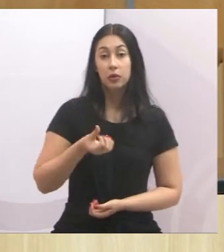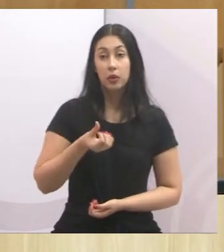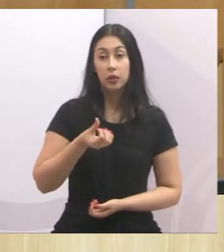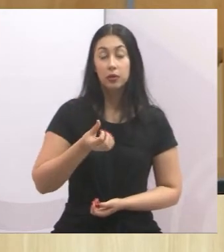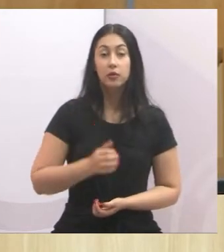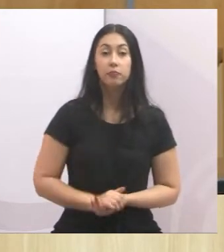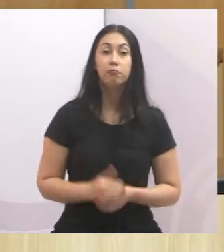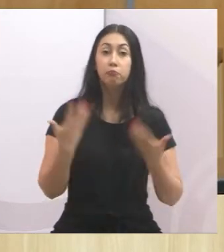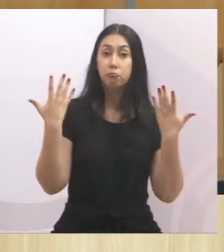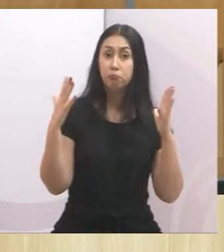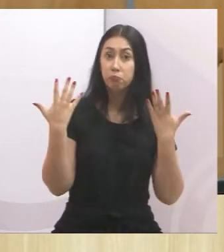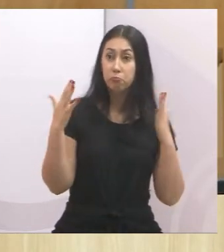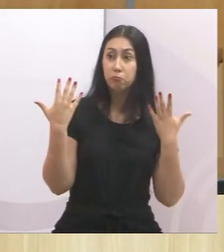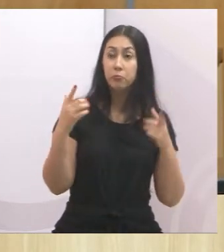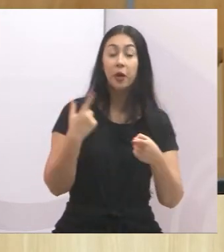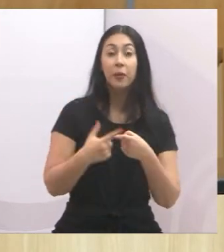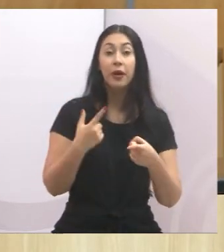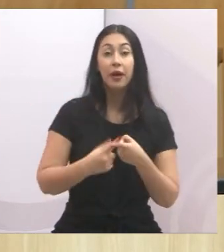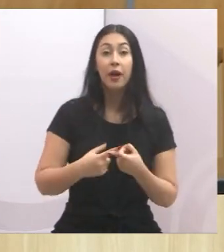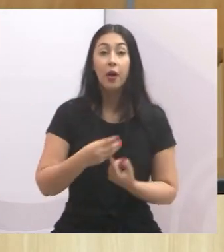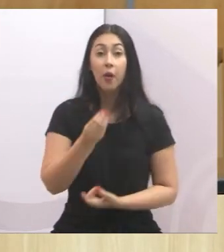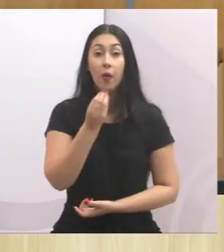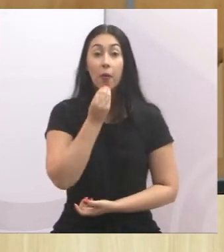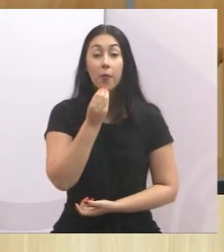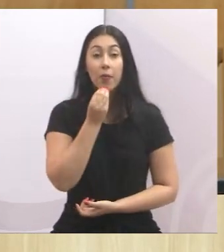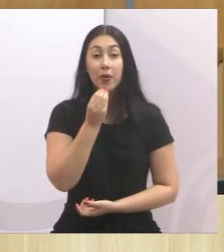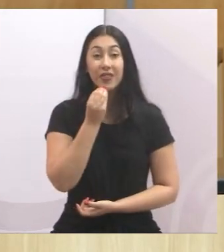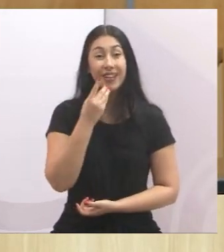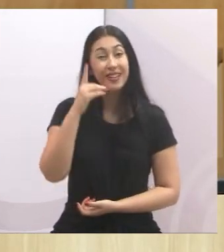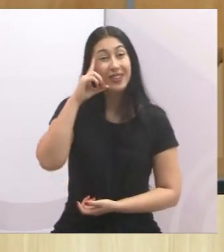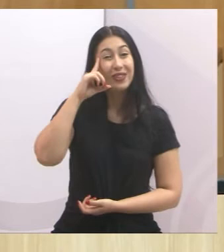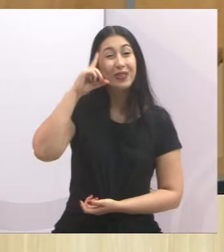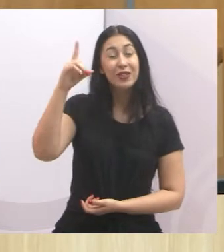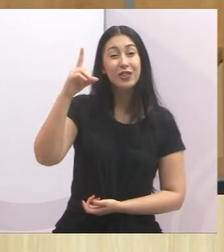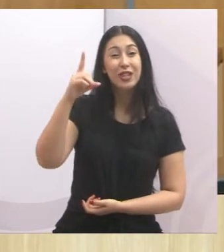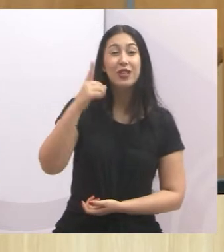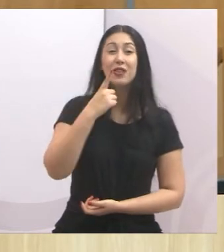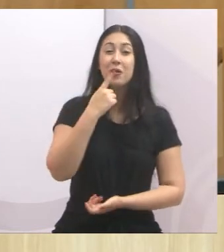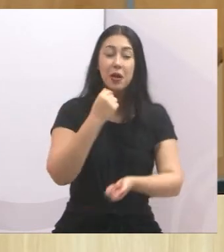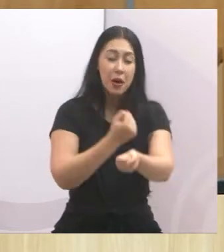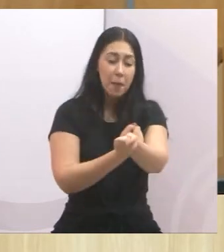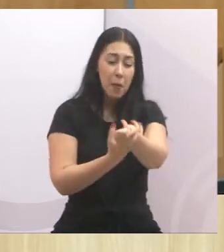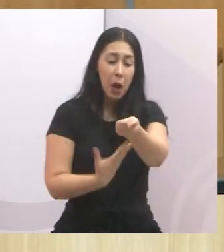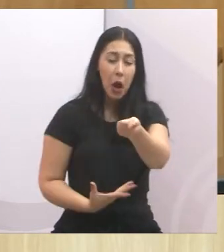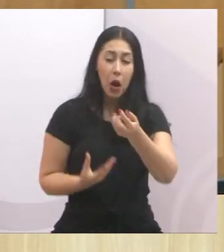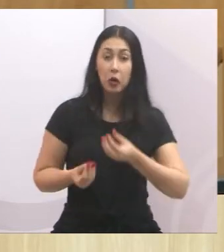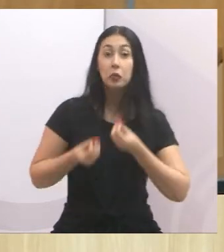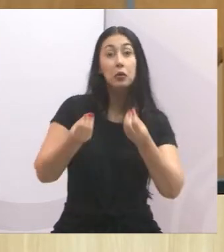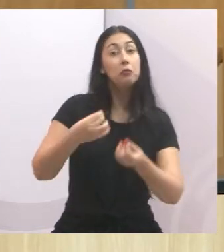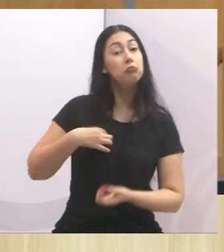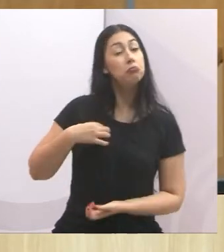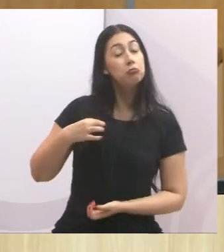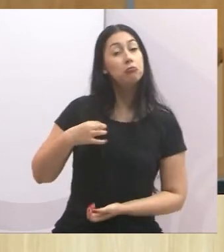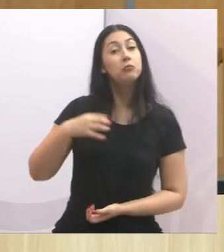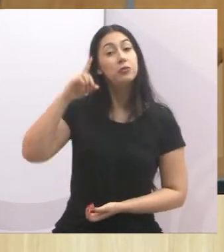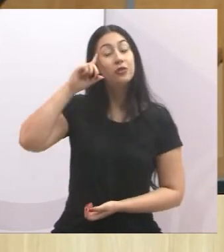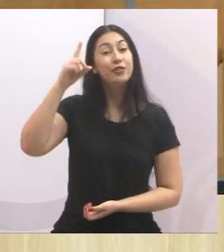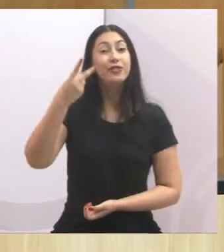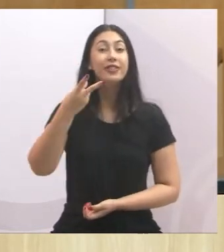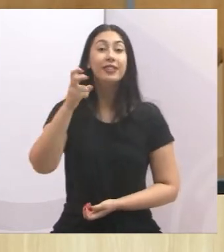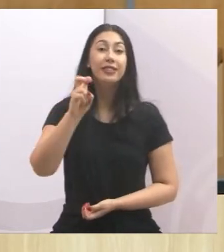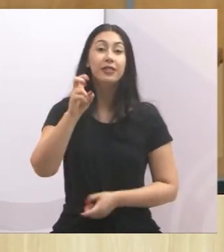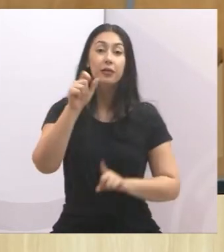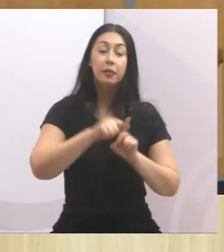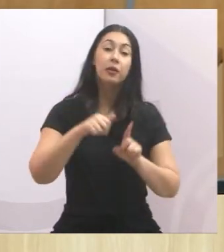moção congratulatória por oportunidade do transcurso do Dia do Doador Voluntário de Sangue, celebrado em 25 de novembro, autoria